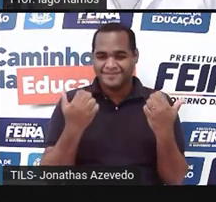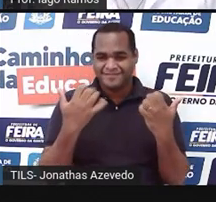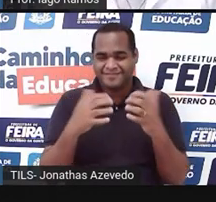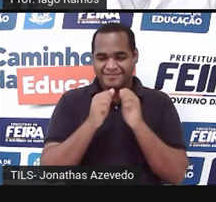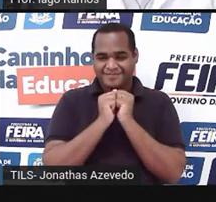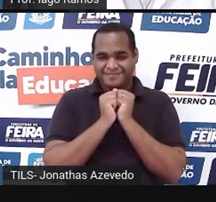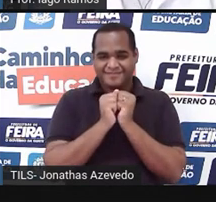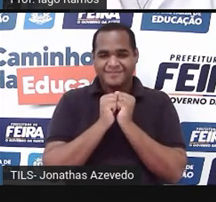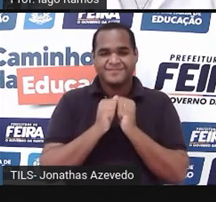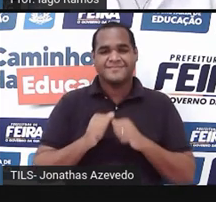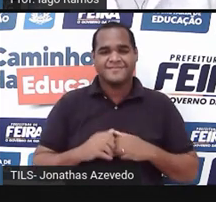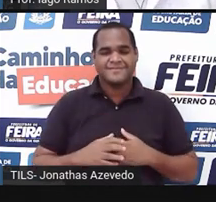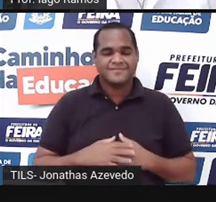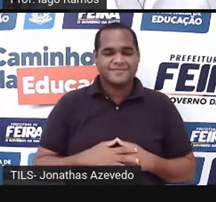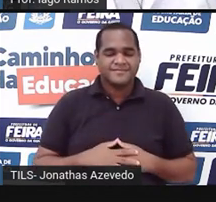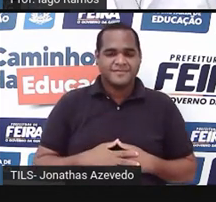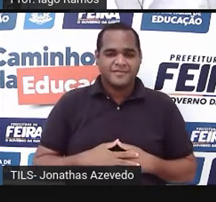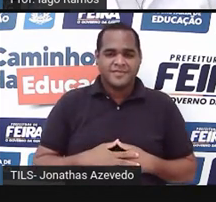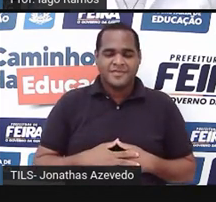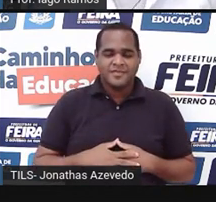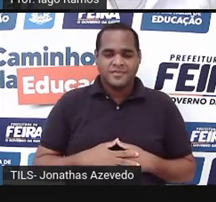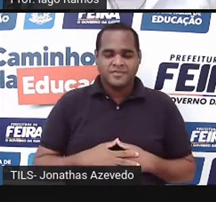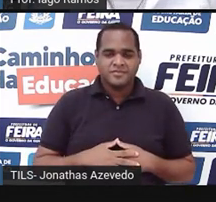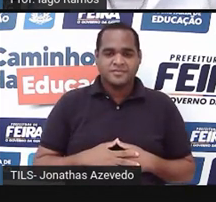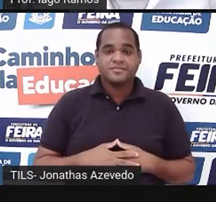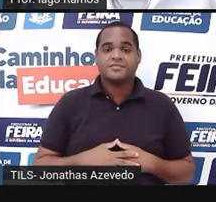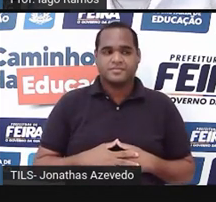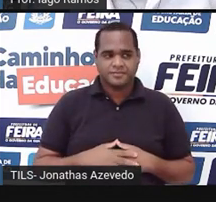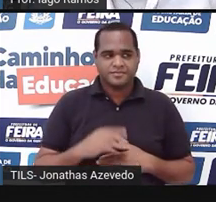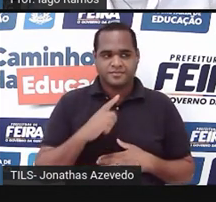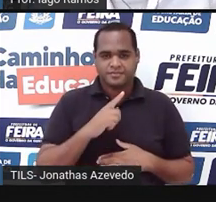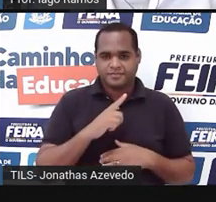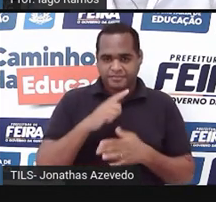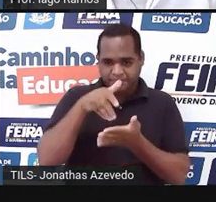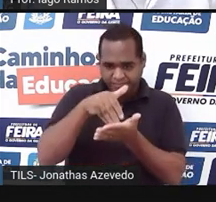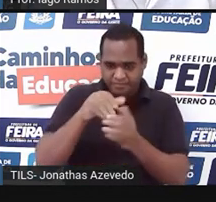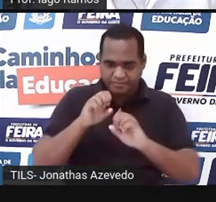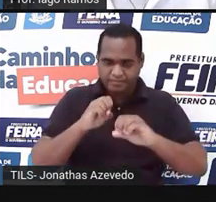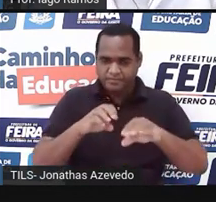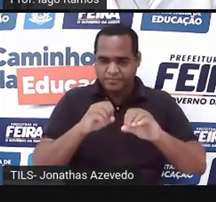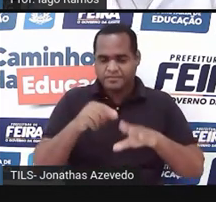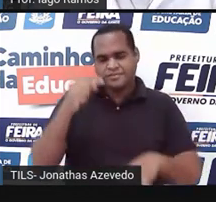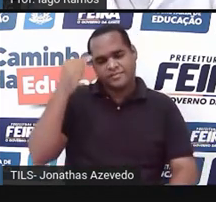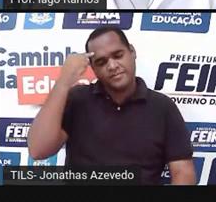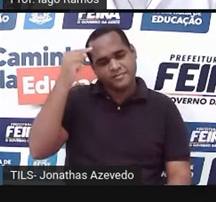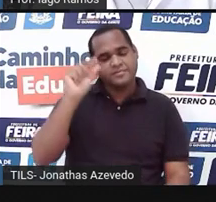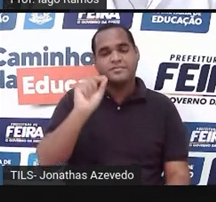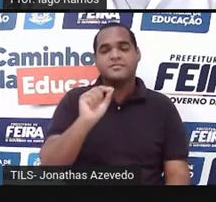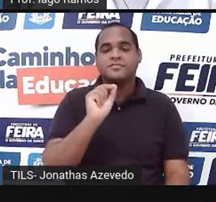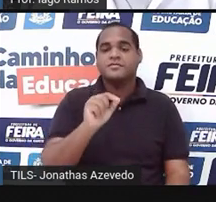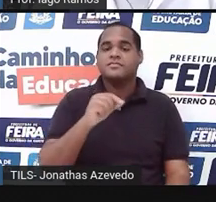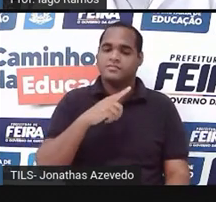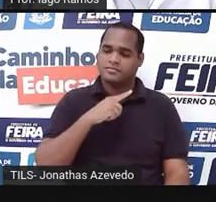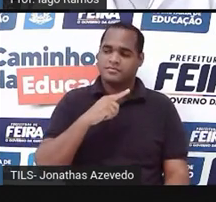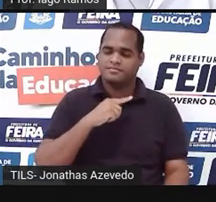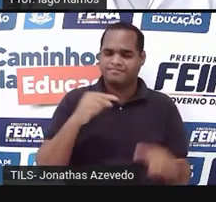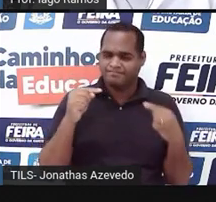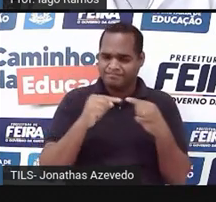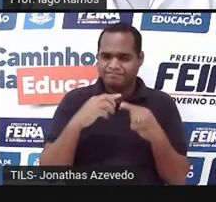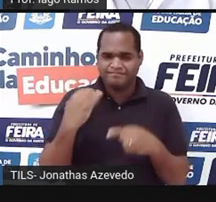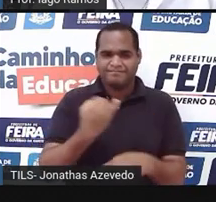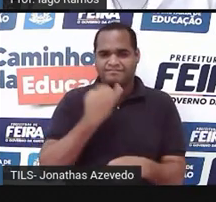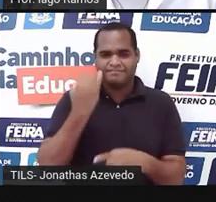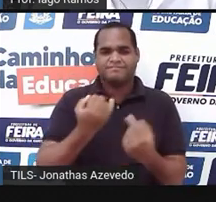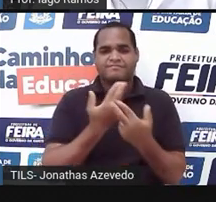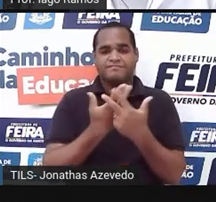juntos Olha só na nossa última aula eu tive uma ideia e aí eu construí uma situação